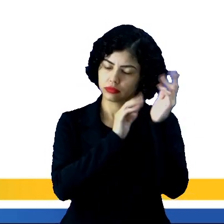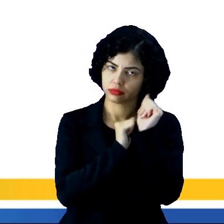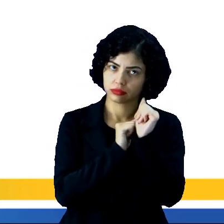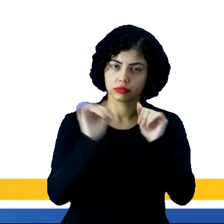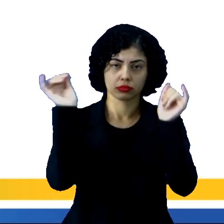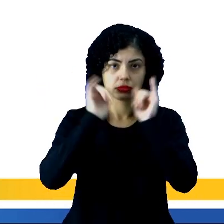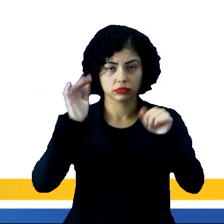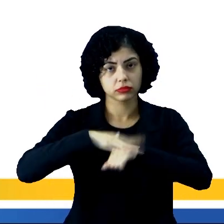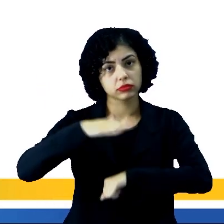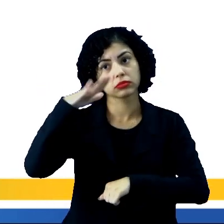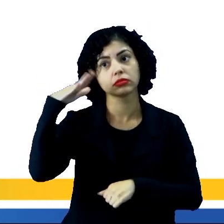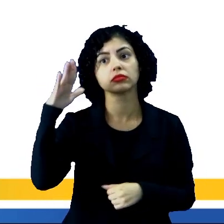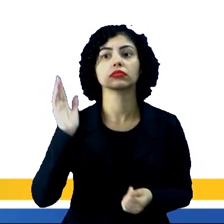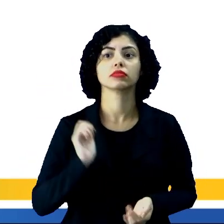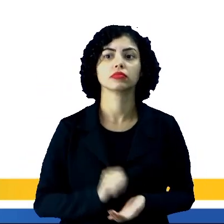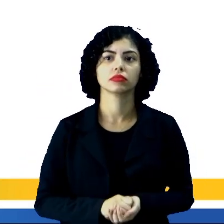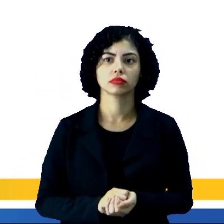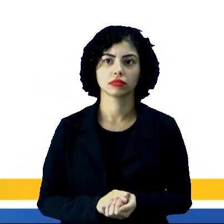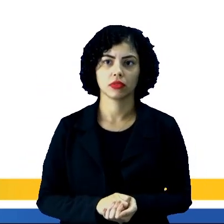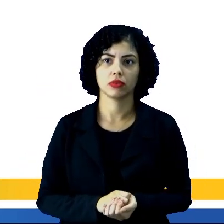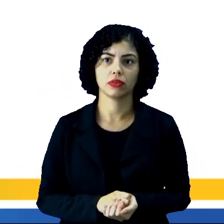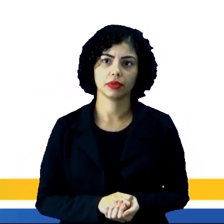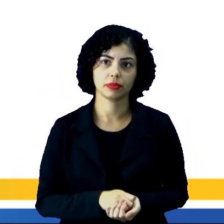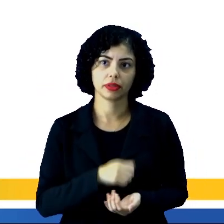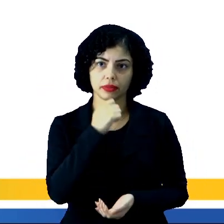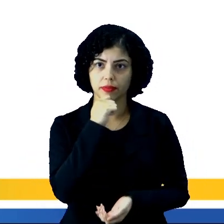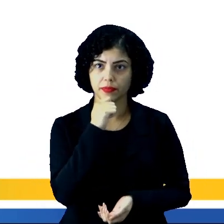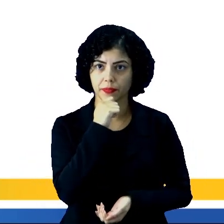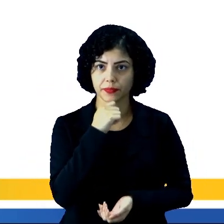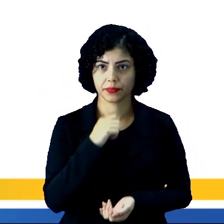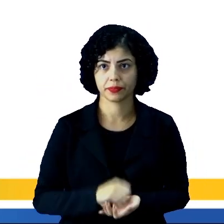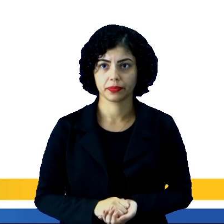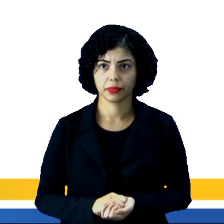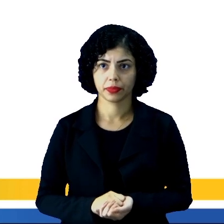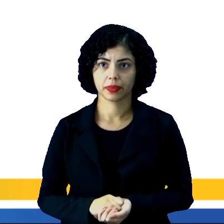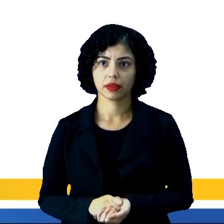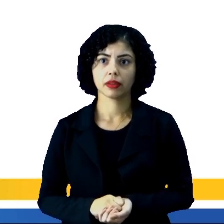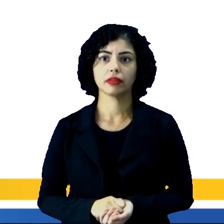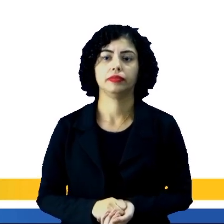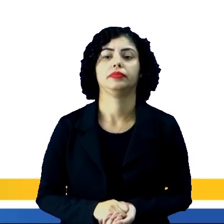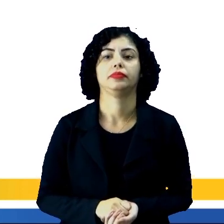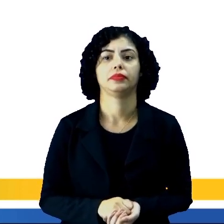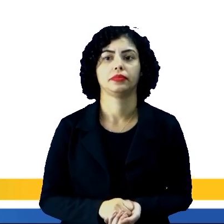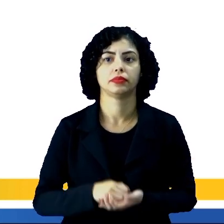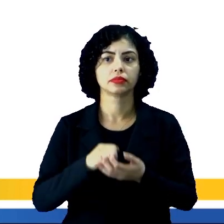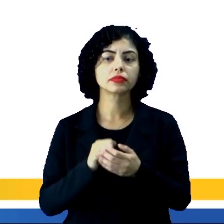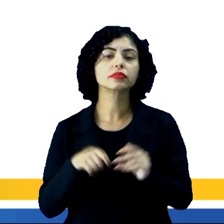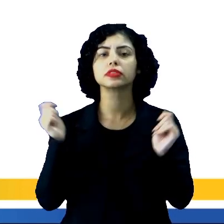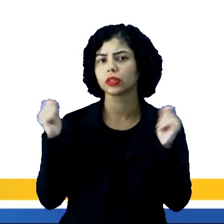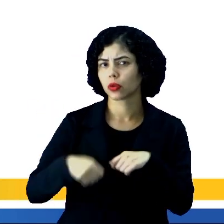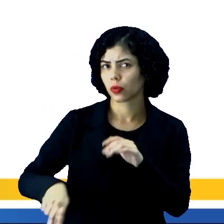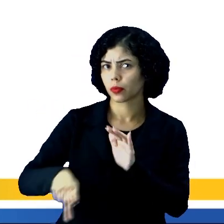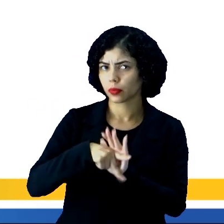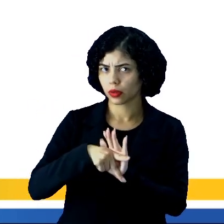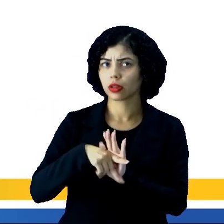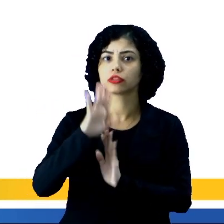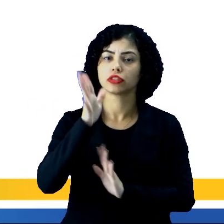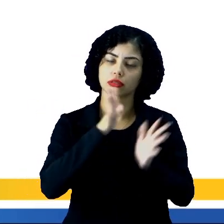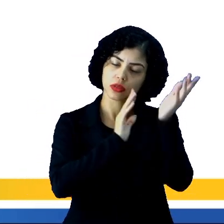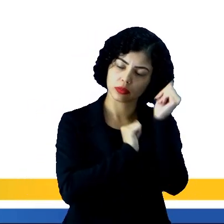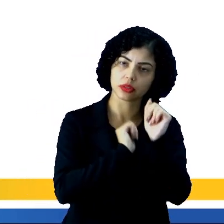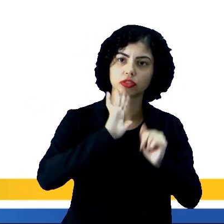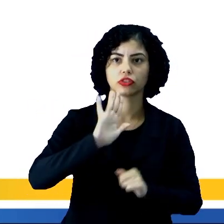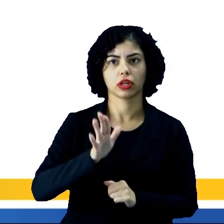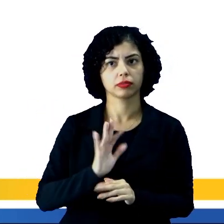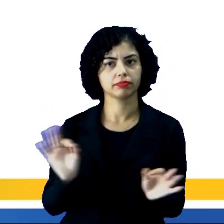não isso aí é uma informação que se tu colocar não vai mudar o sentido aqui Você por si só dizer que a pessoa já